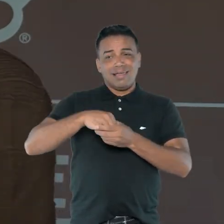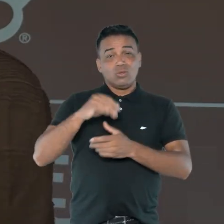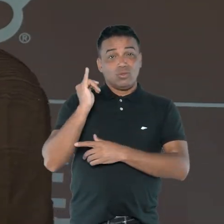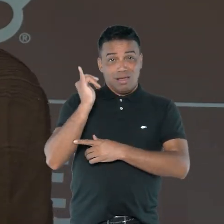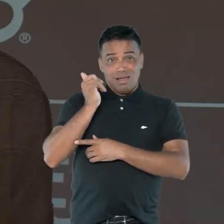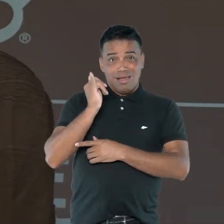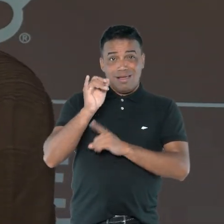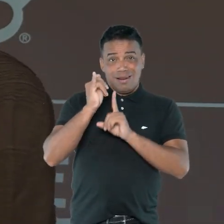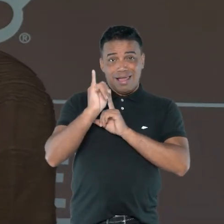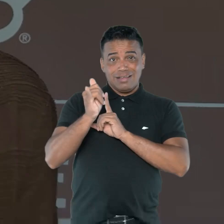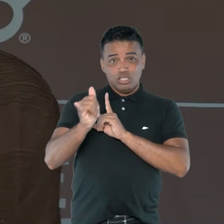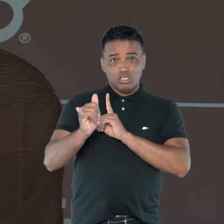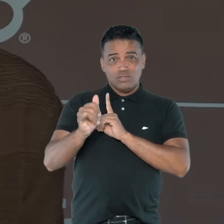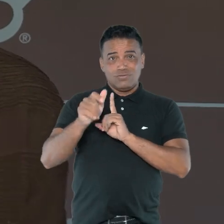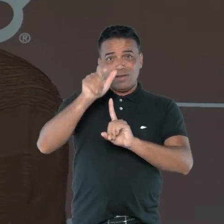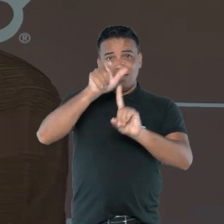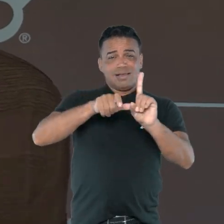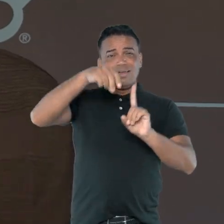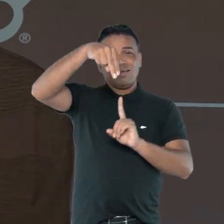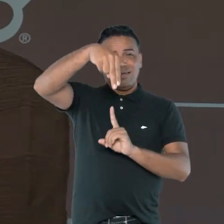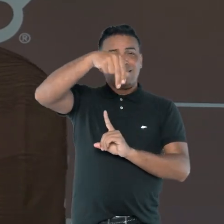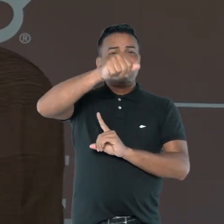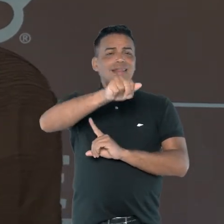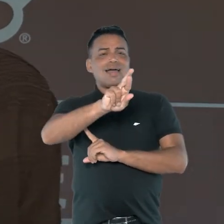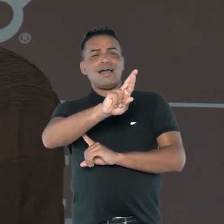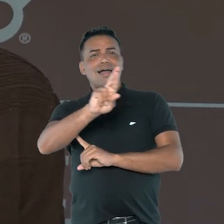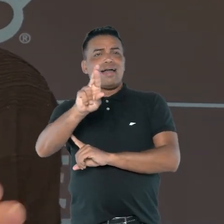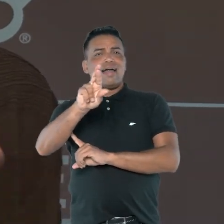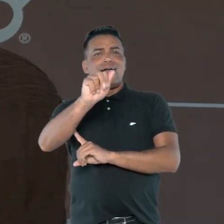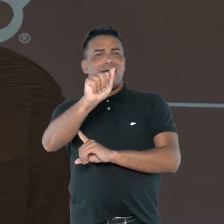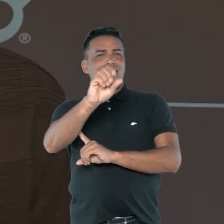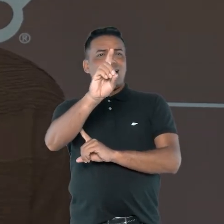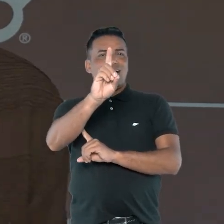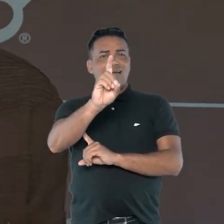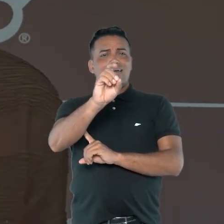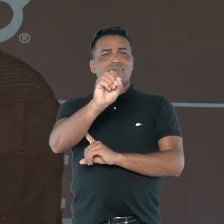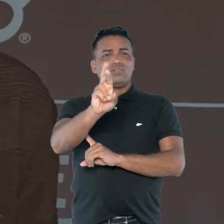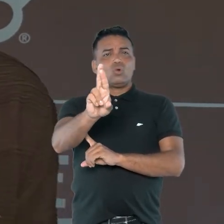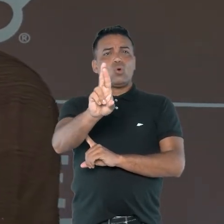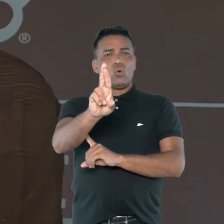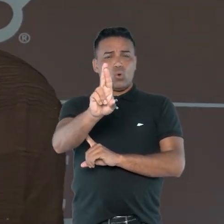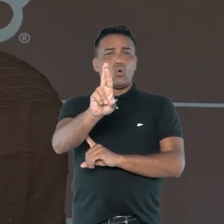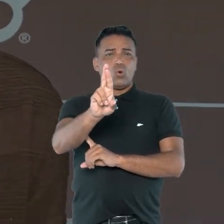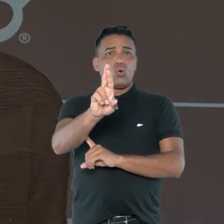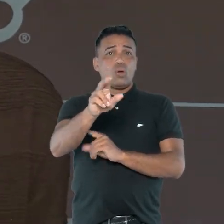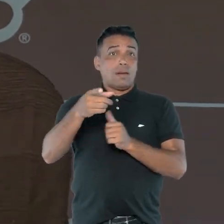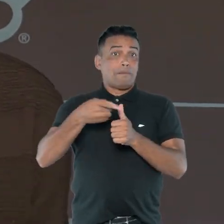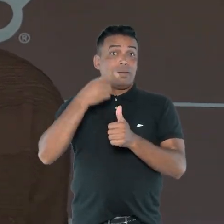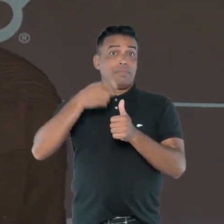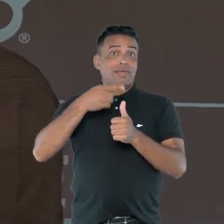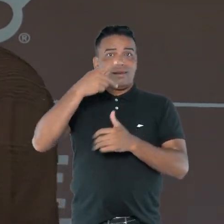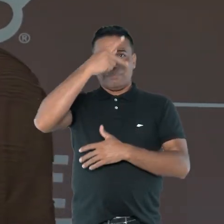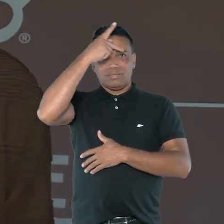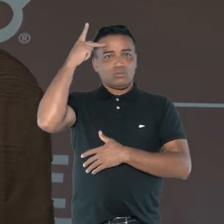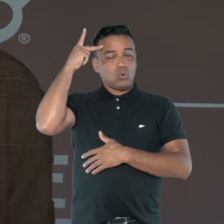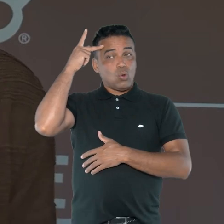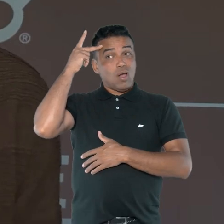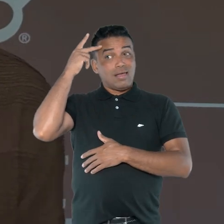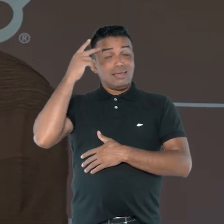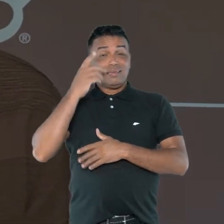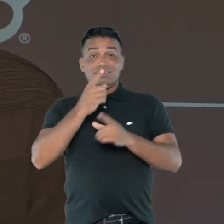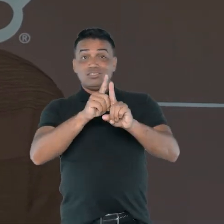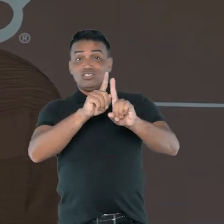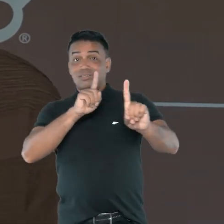na narrativa, você traz o narrador por hora, né, na maior parte das vezes da primeira pessoa, e se distancia um